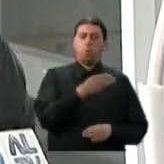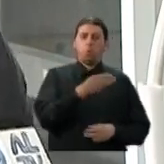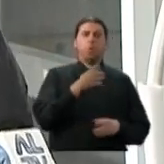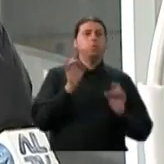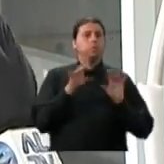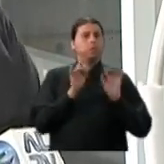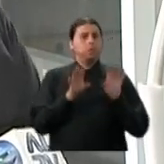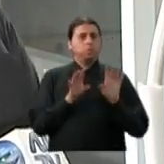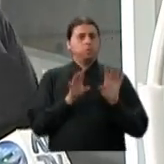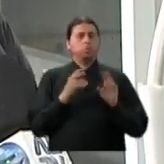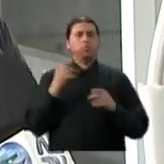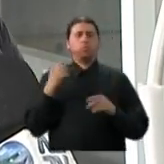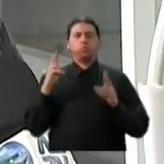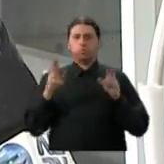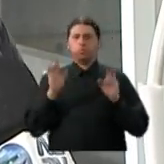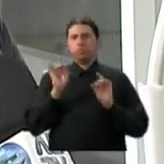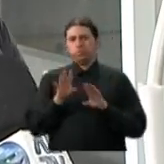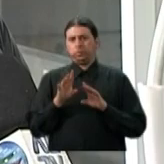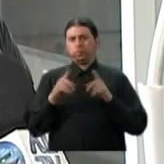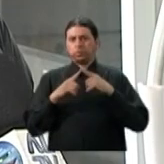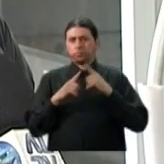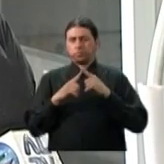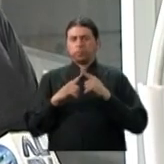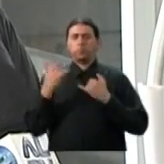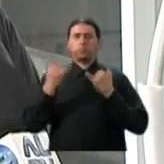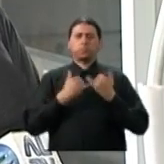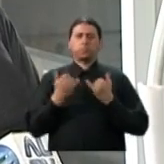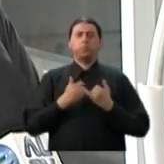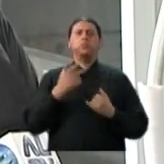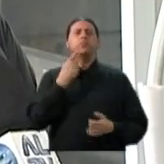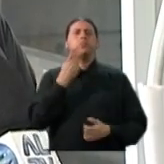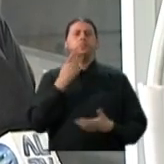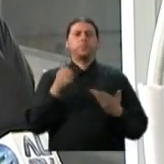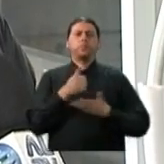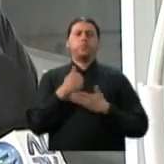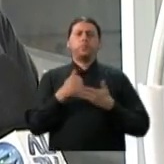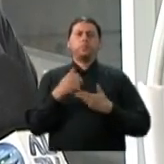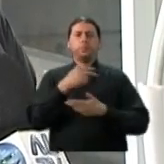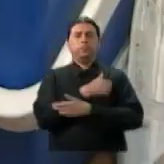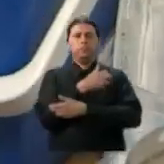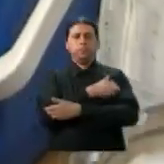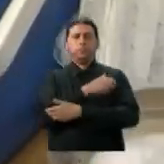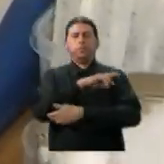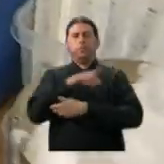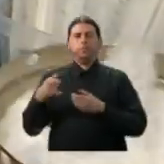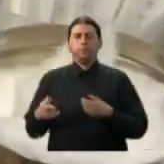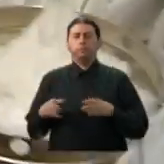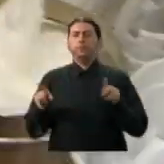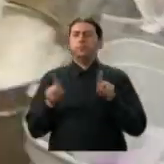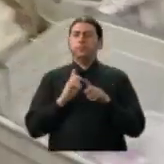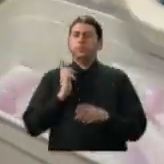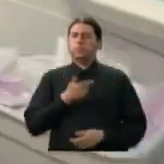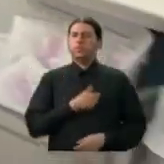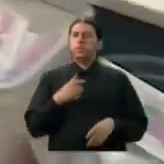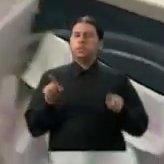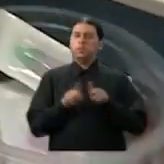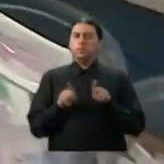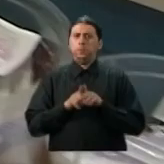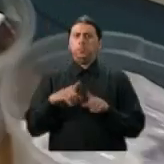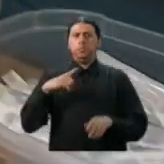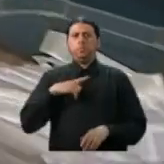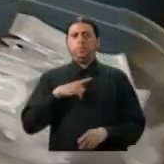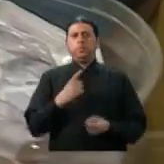especial. Quando a gente fala de unidade básica com as vacinas básicas, a gente também tem algumas delas